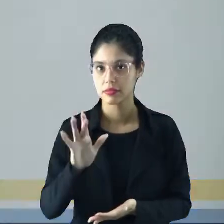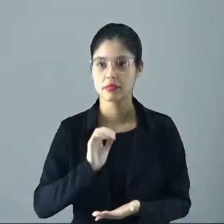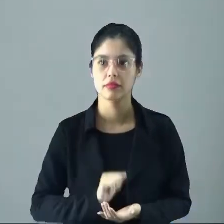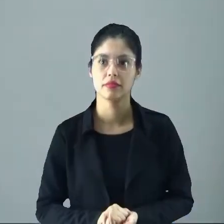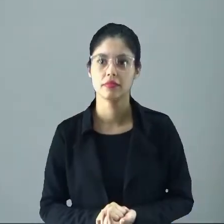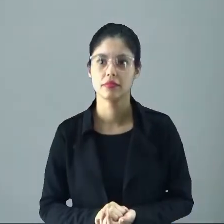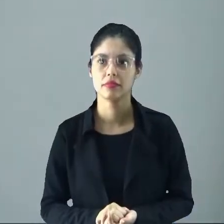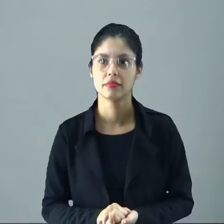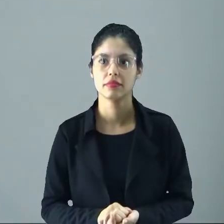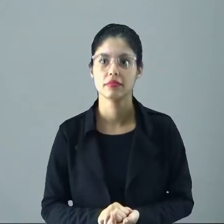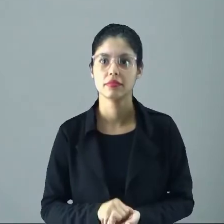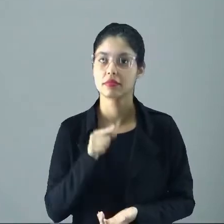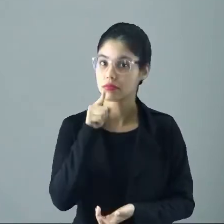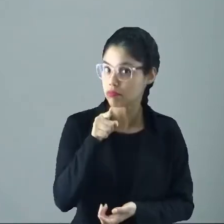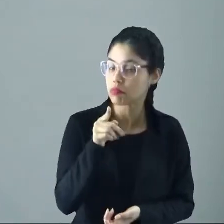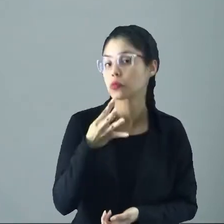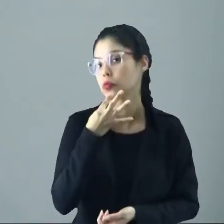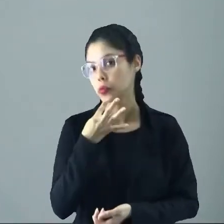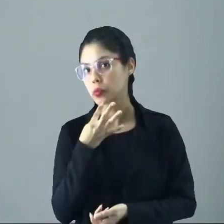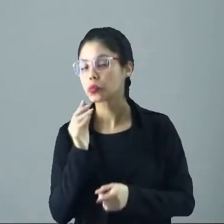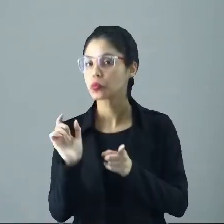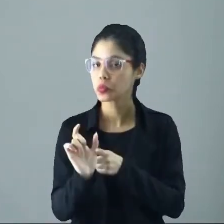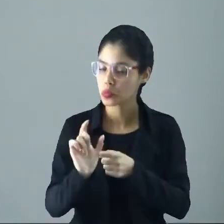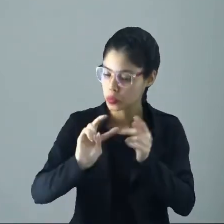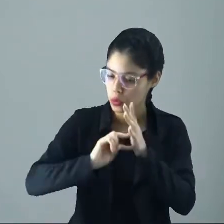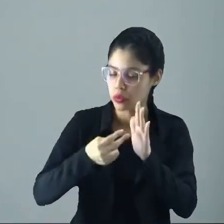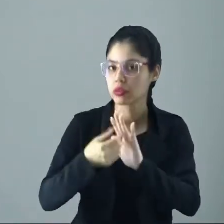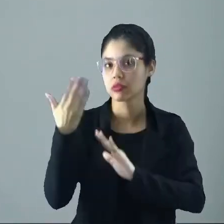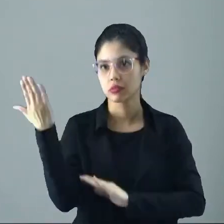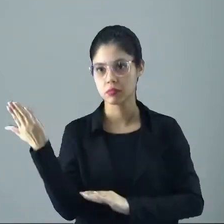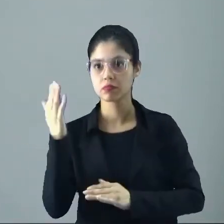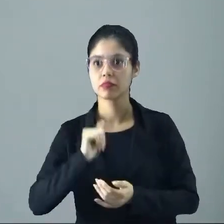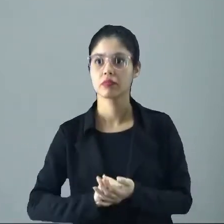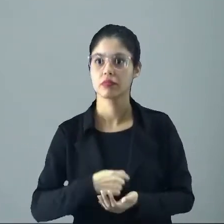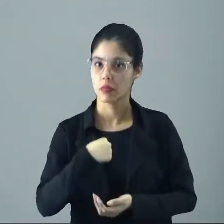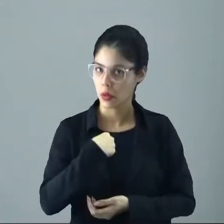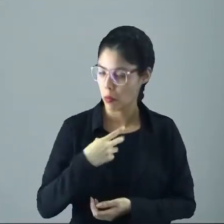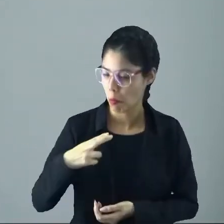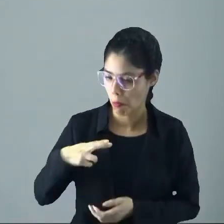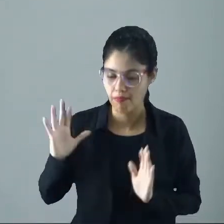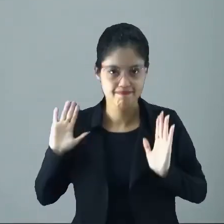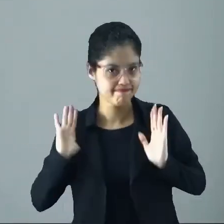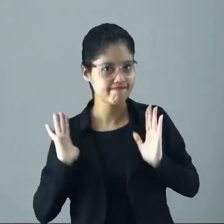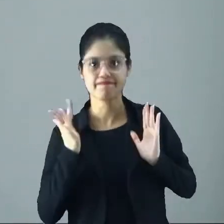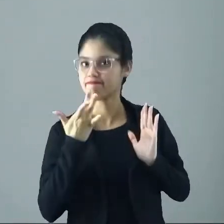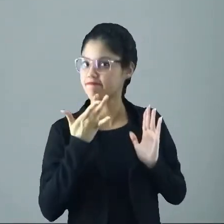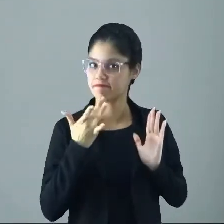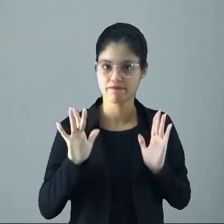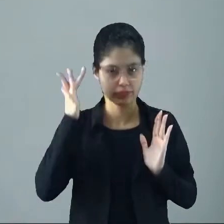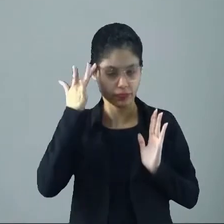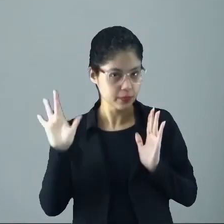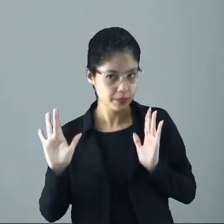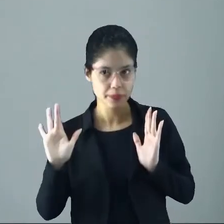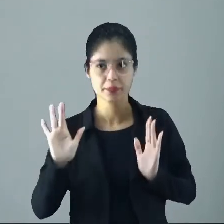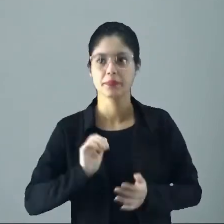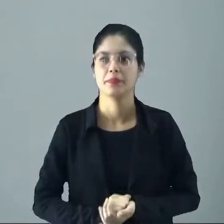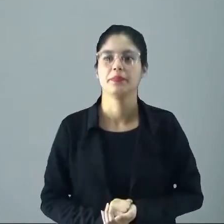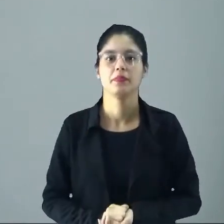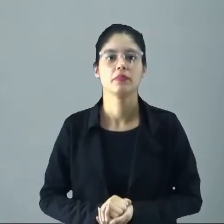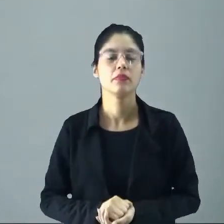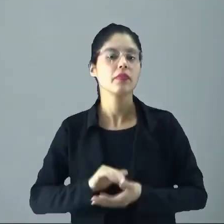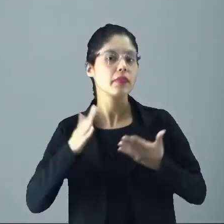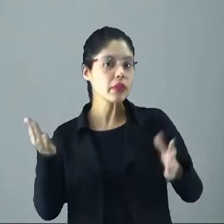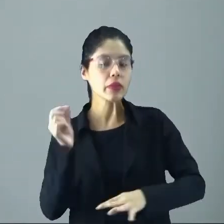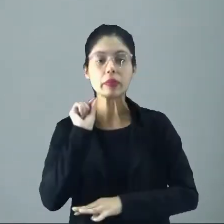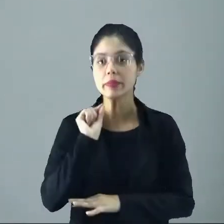se vocês conhecem o significado dessas palavras. Eu particularmente não conhecia.